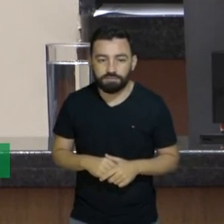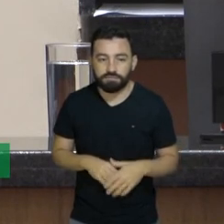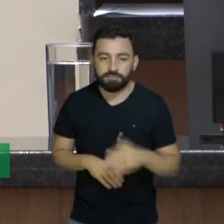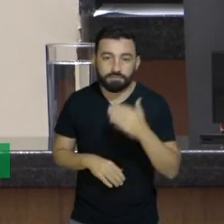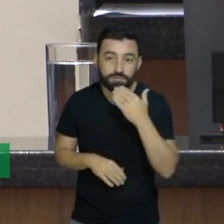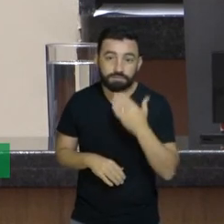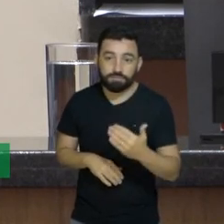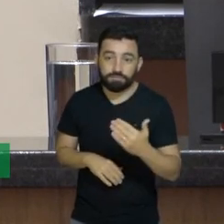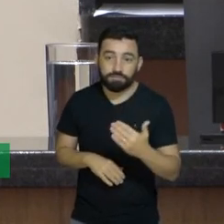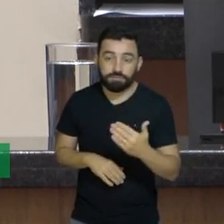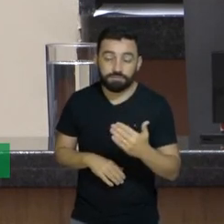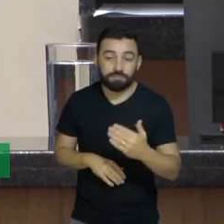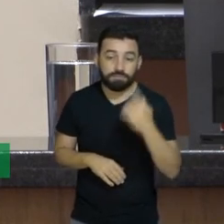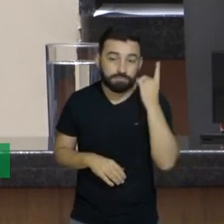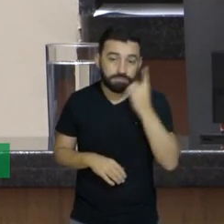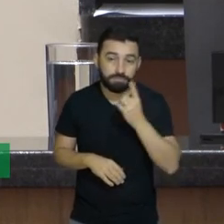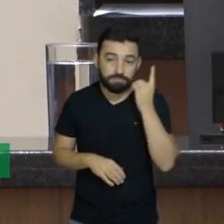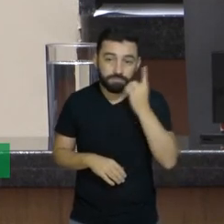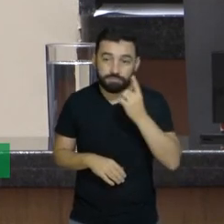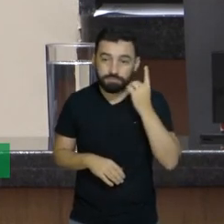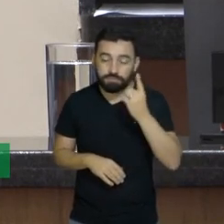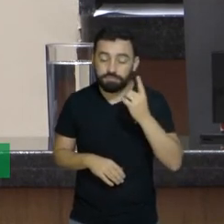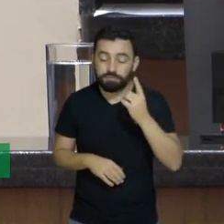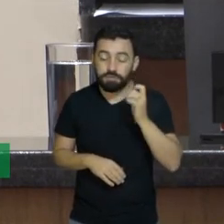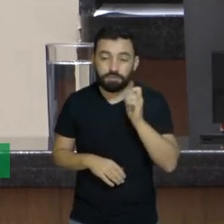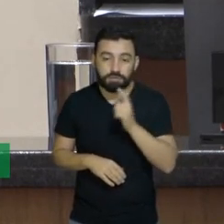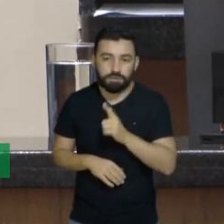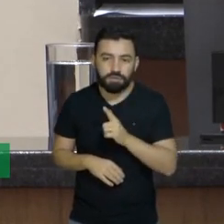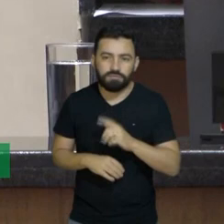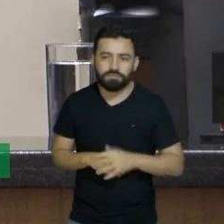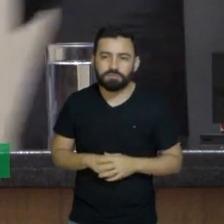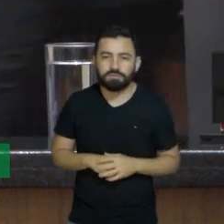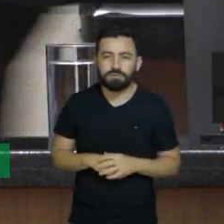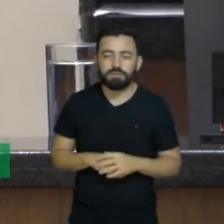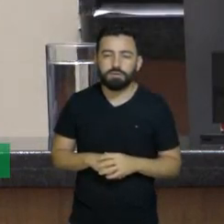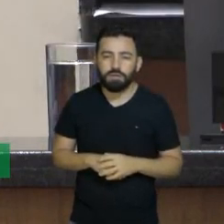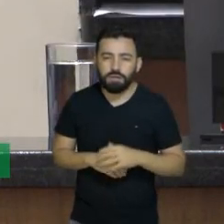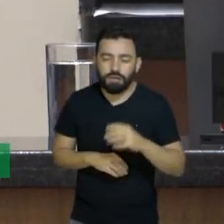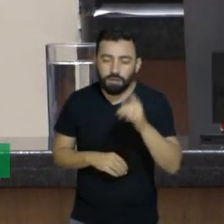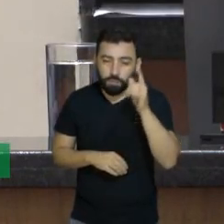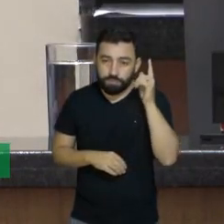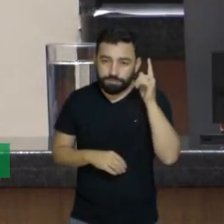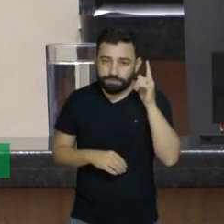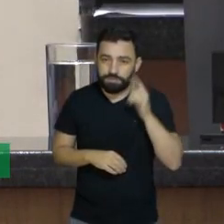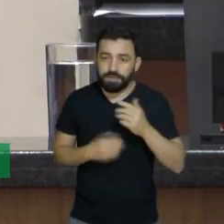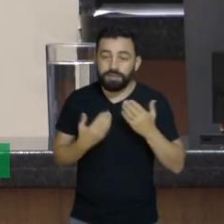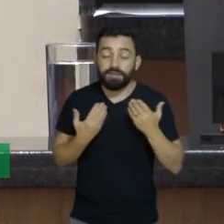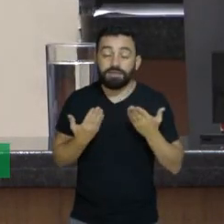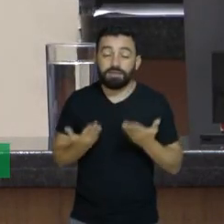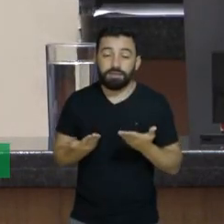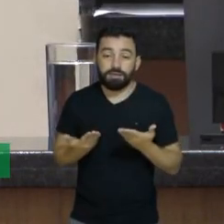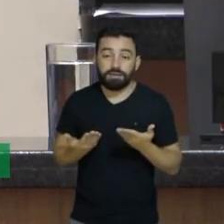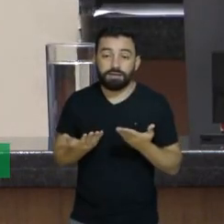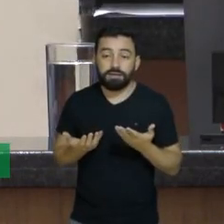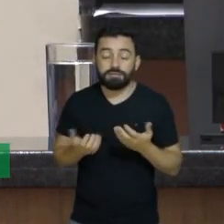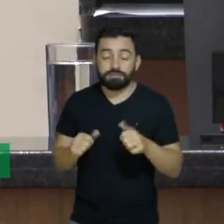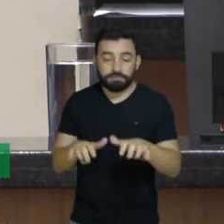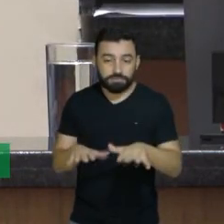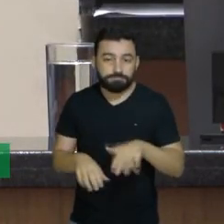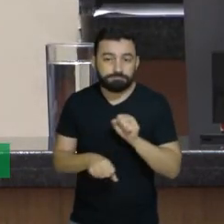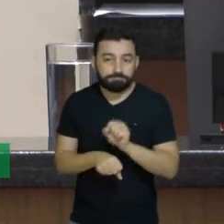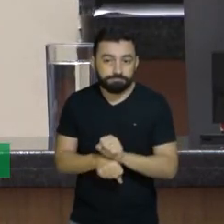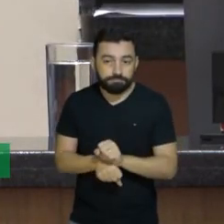do deputado Lucas Neves, para que a sessão